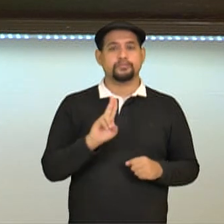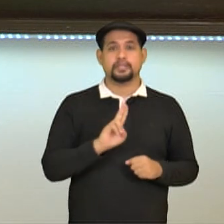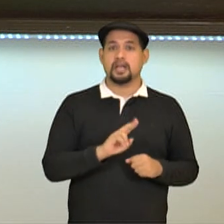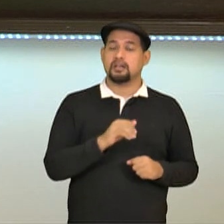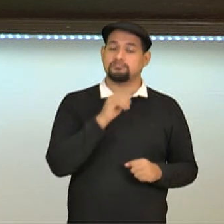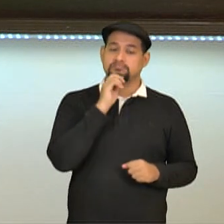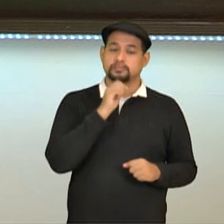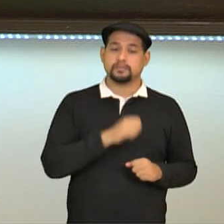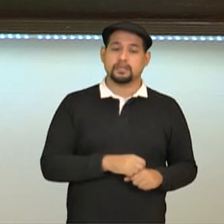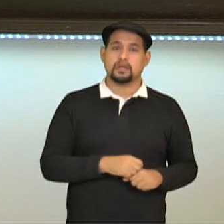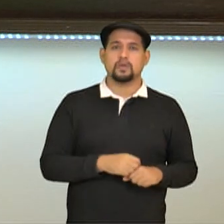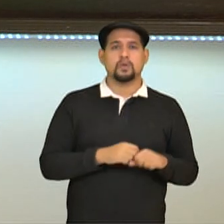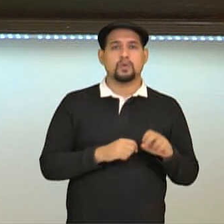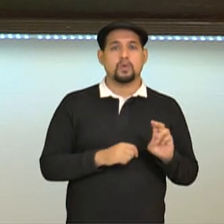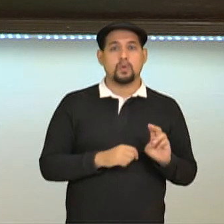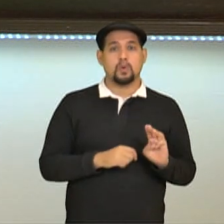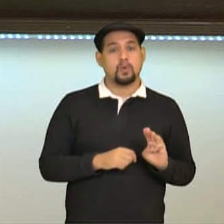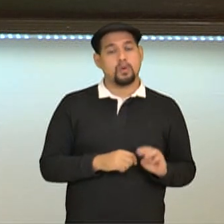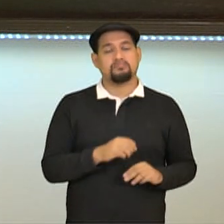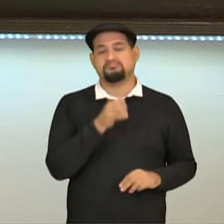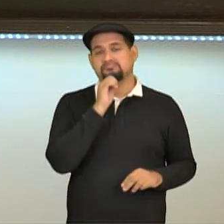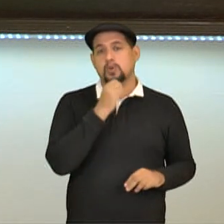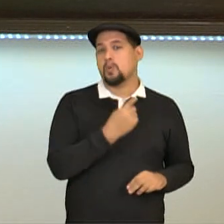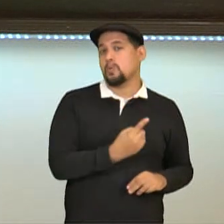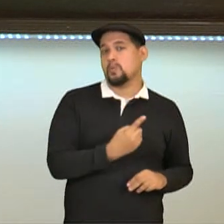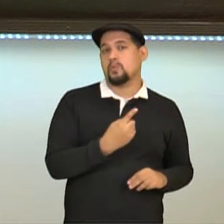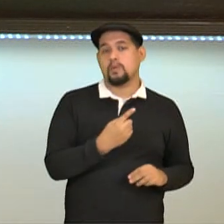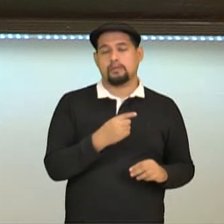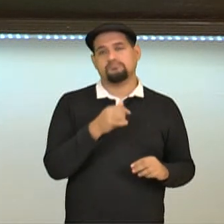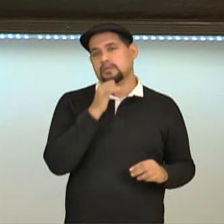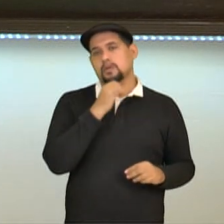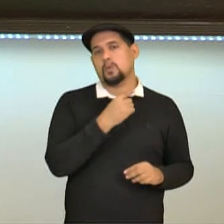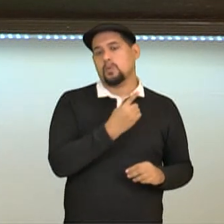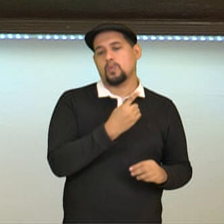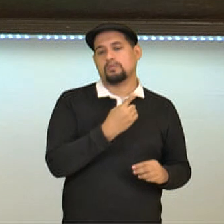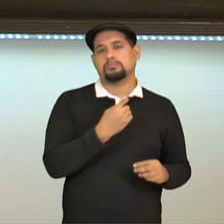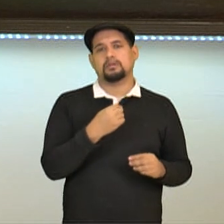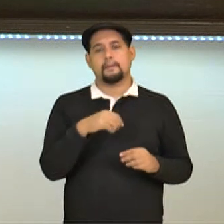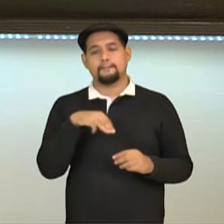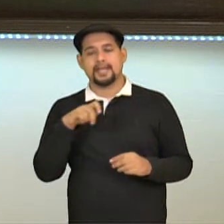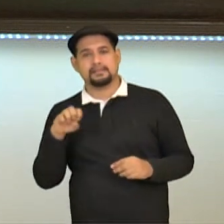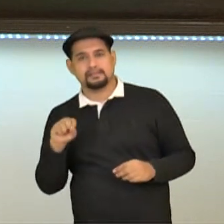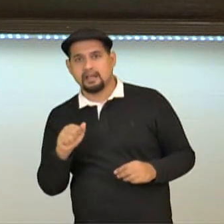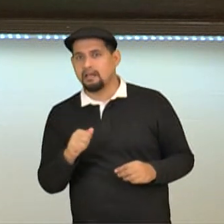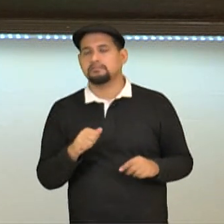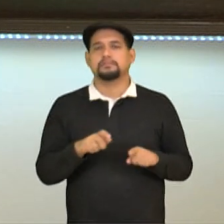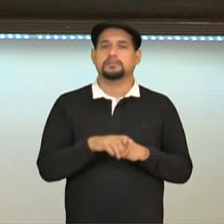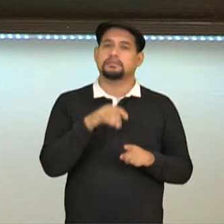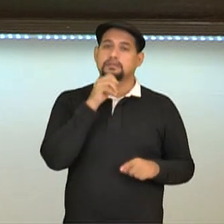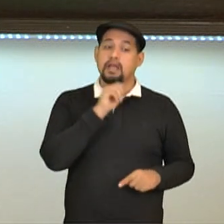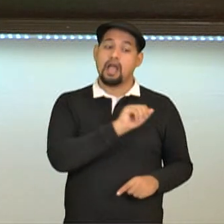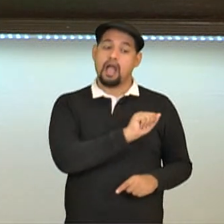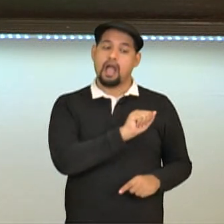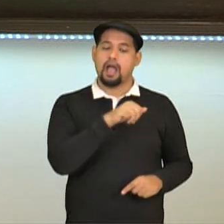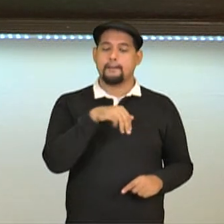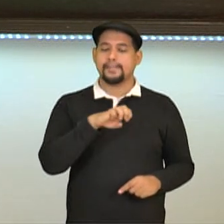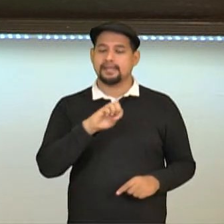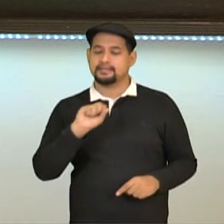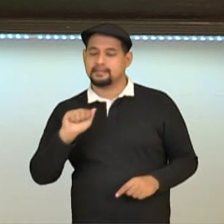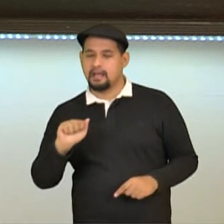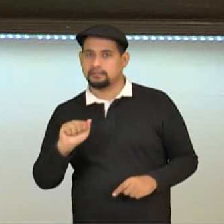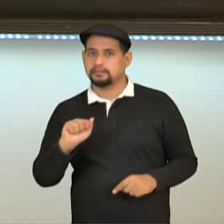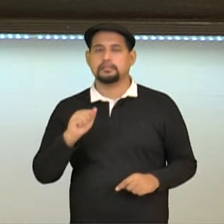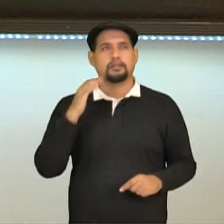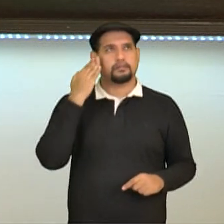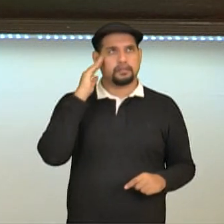na frente é um substantivo, né? Um artigo definido aí, o, a, os, as é substantivo. Então, eu digo a mesa. Então, eu tenho que